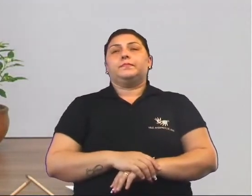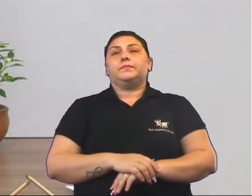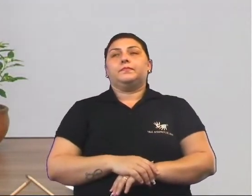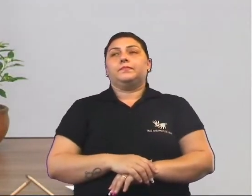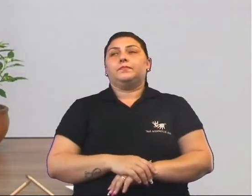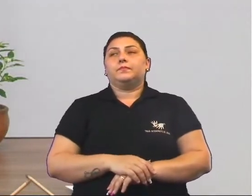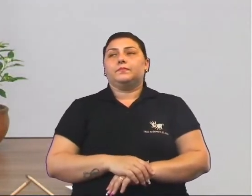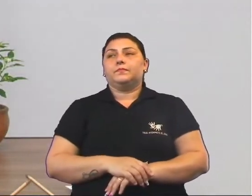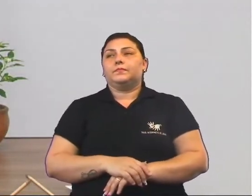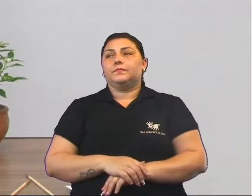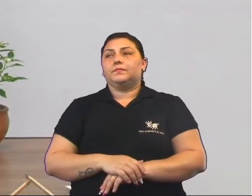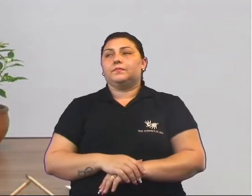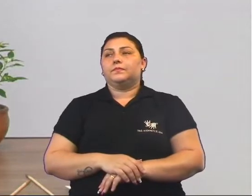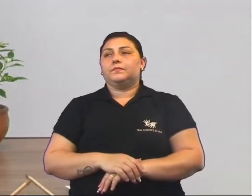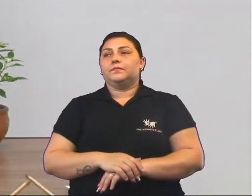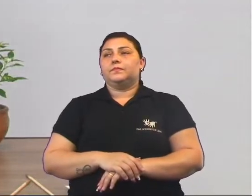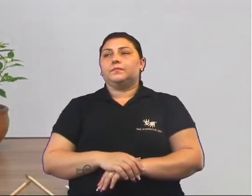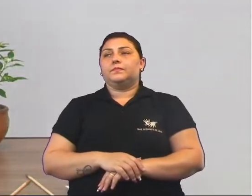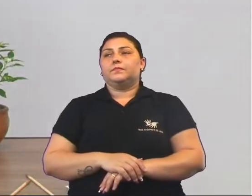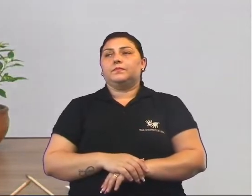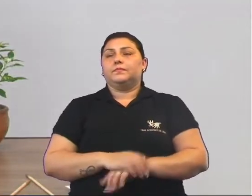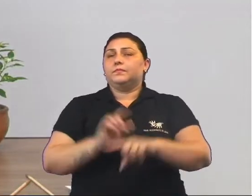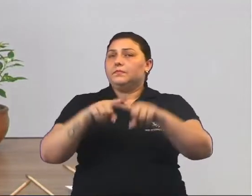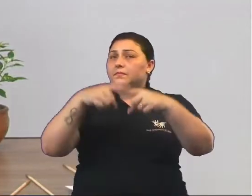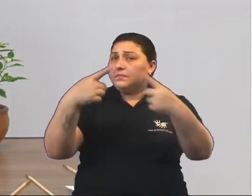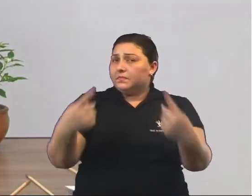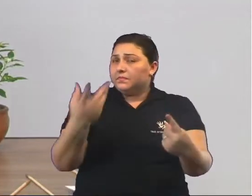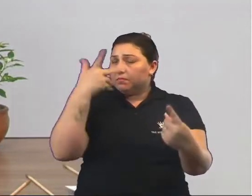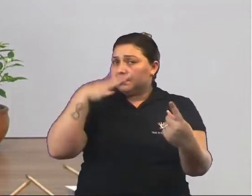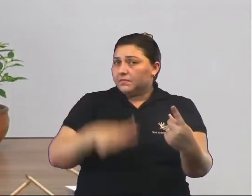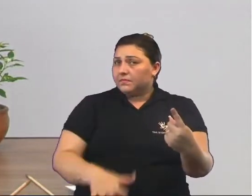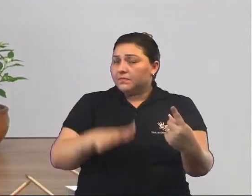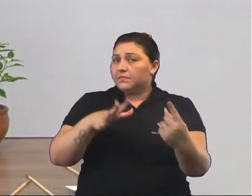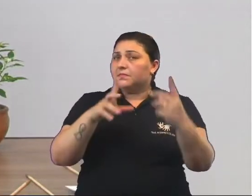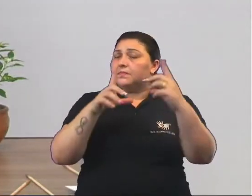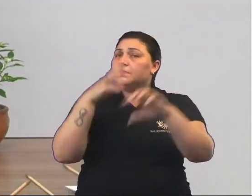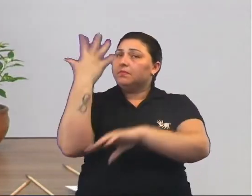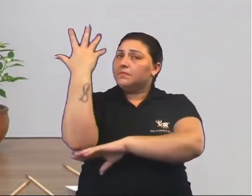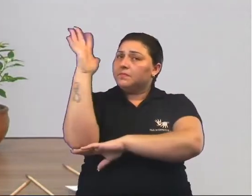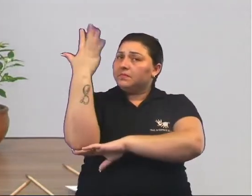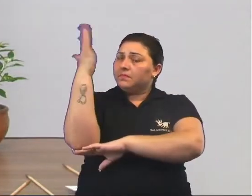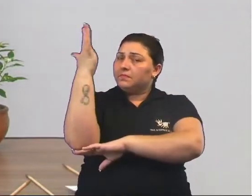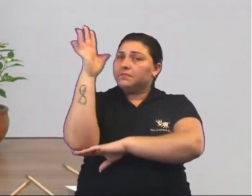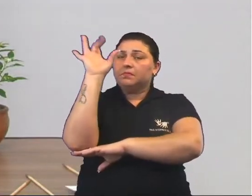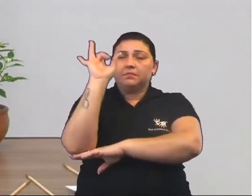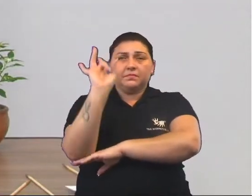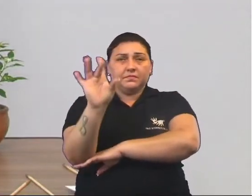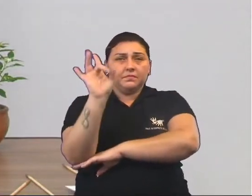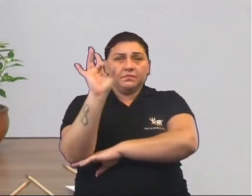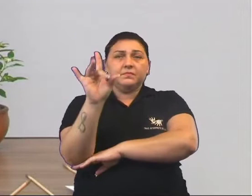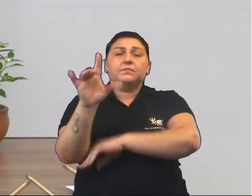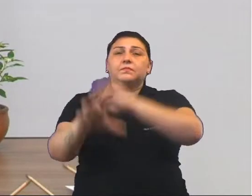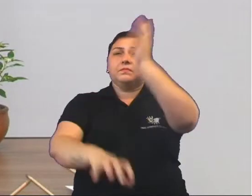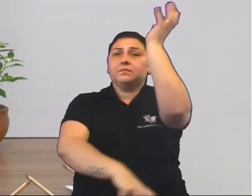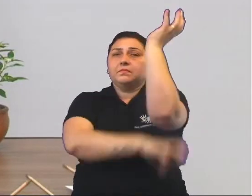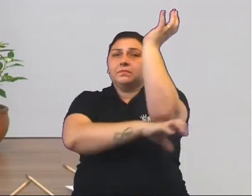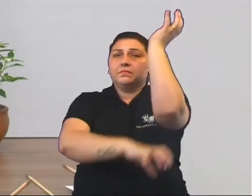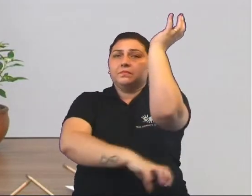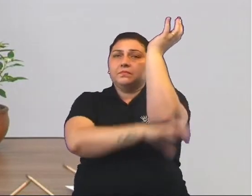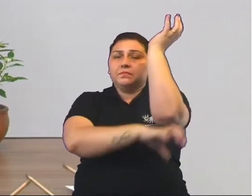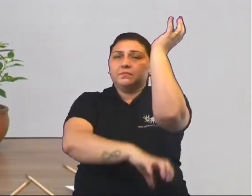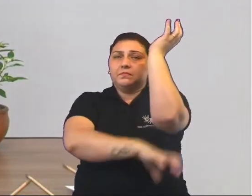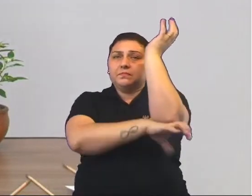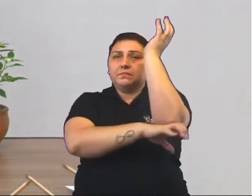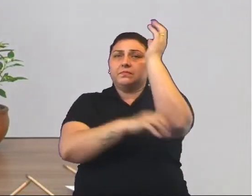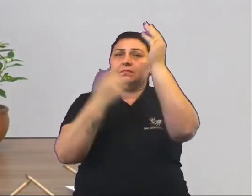folhas nos galhos. Mas será, crianças, que as plantas são formadas somente pela raiz,